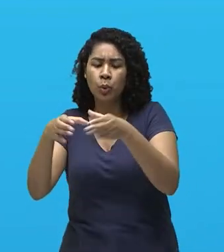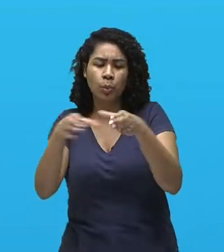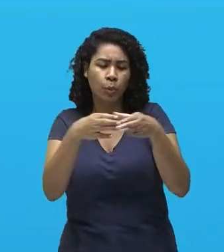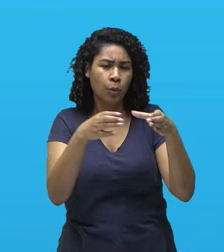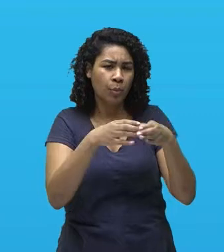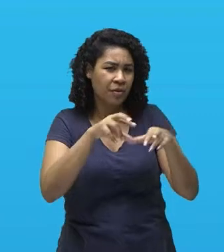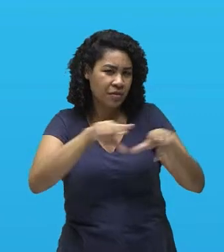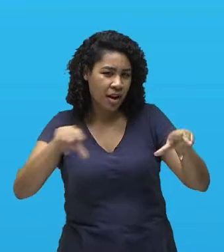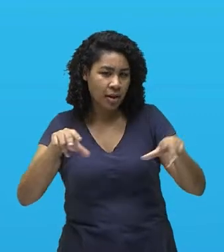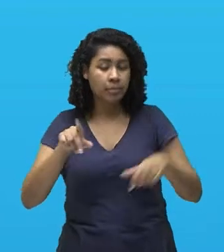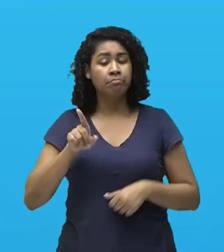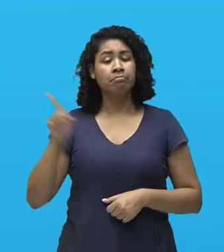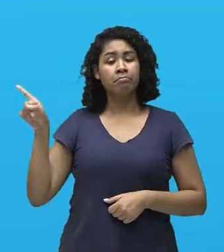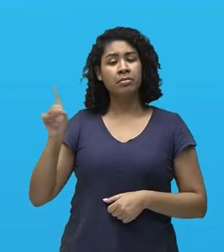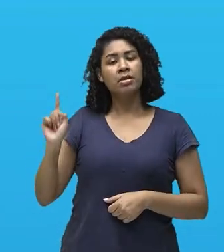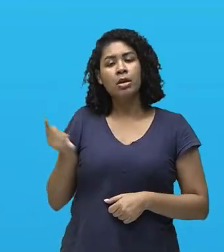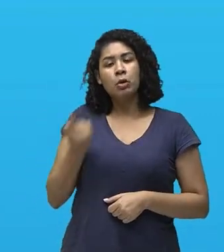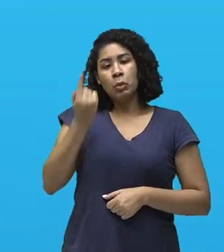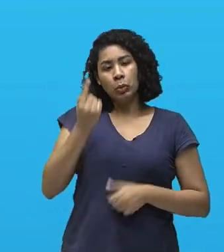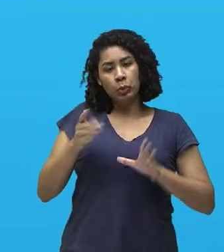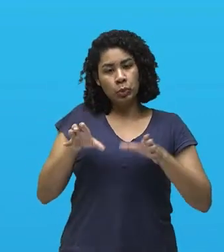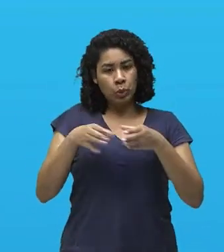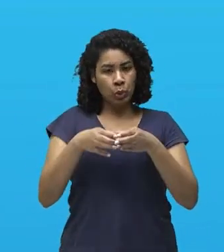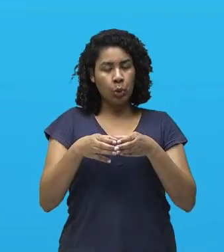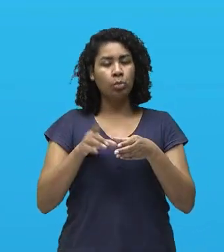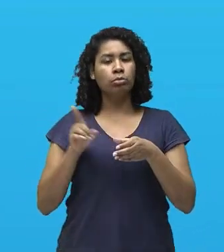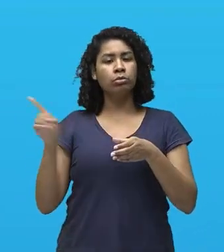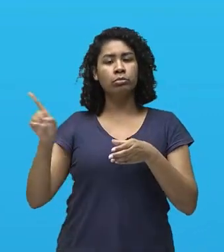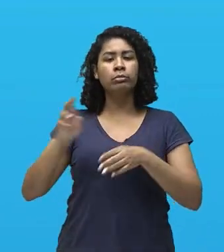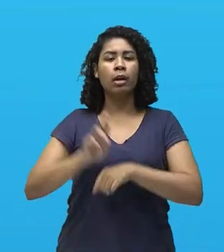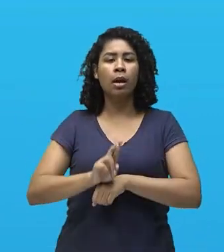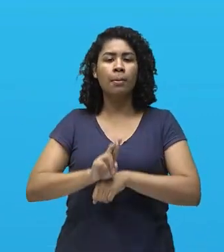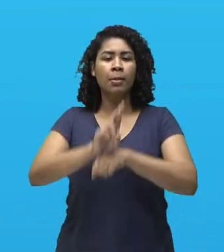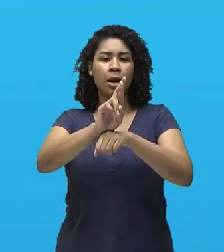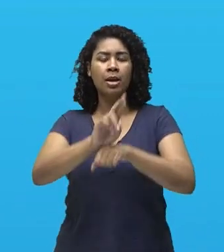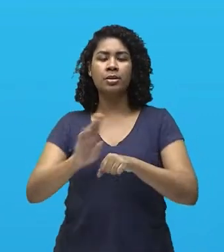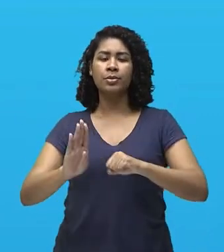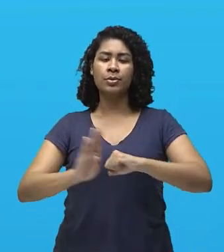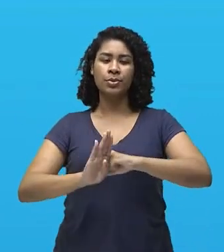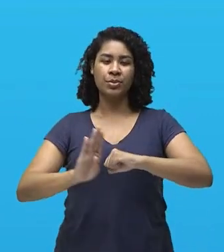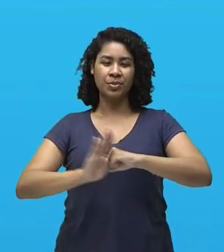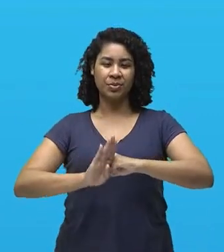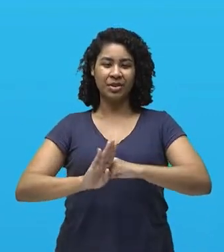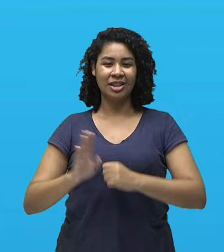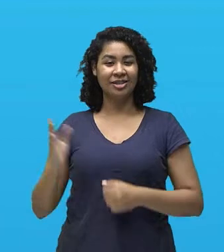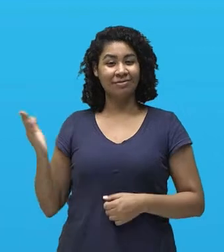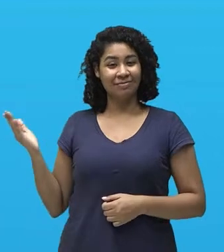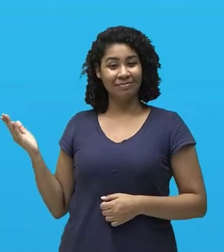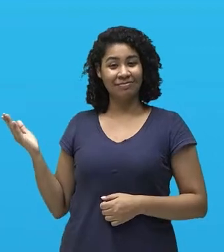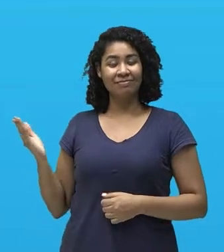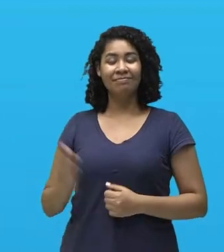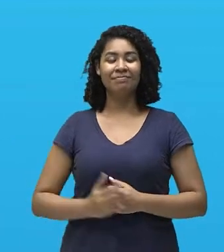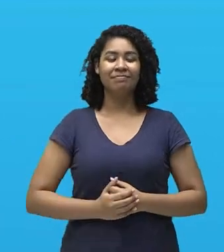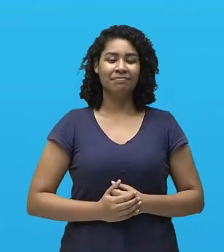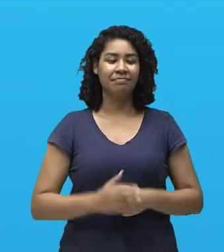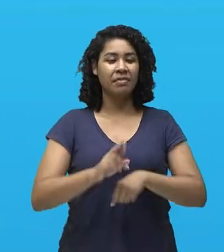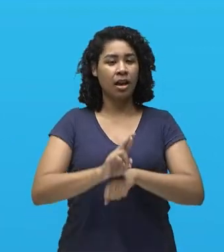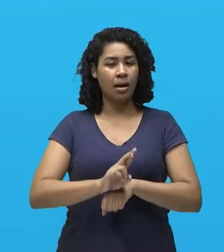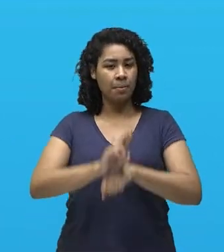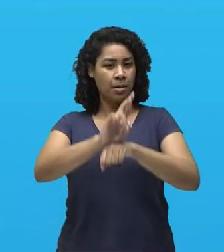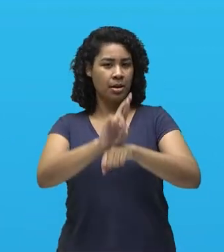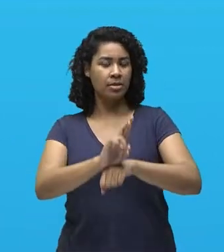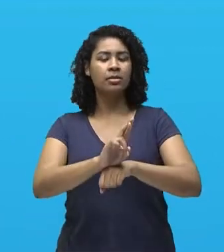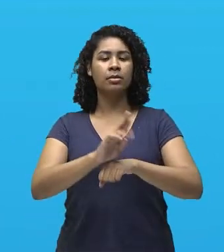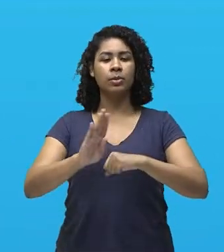para representar um substantivo. Olha aí, uma das funções dos pronomes, né? É representar